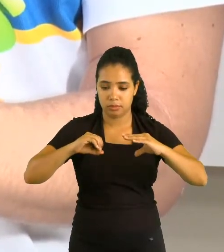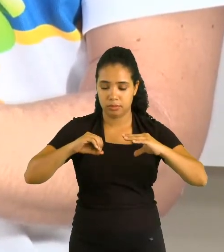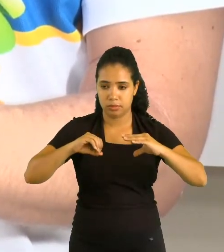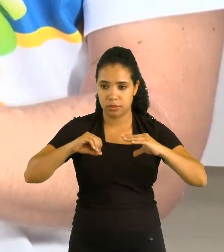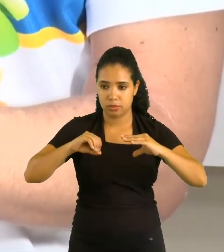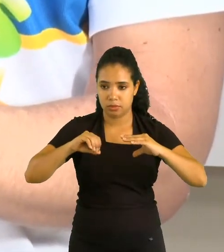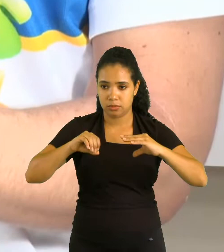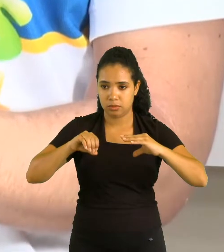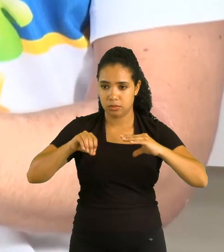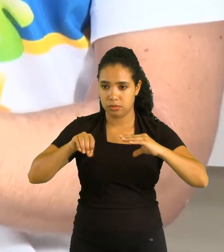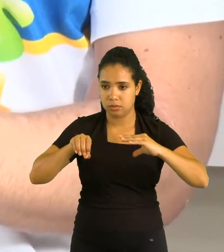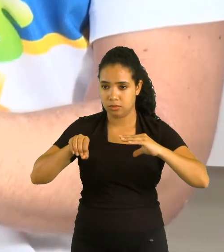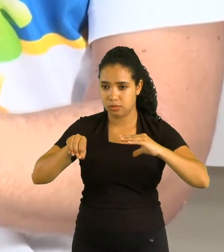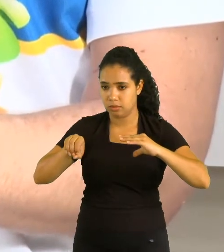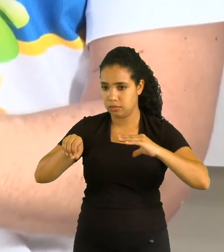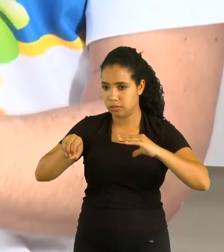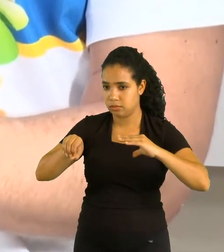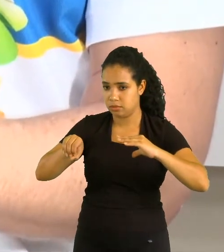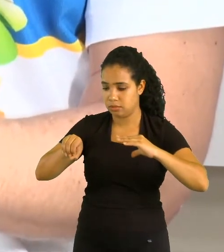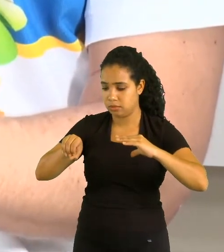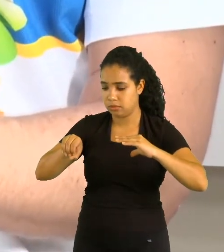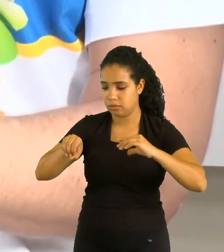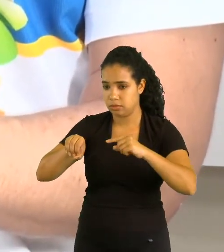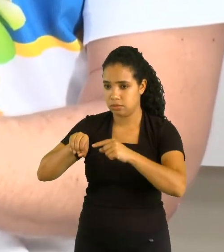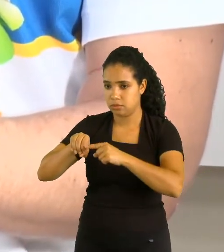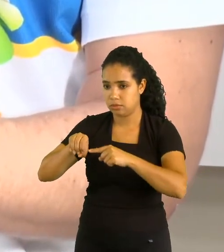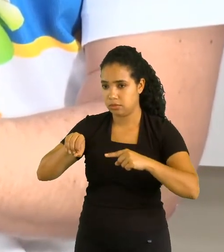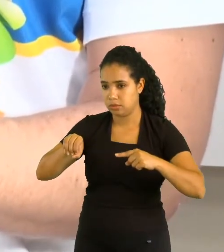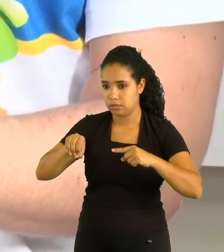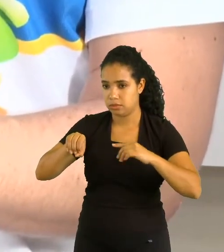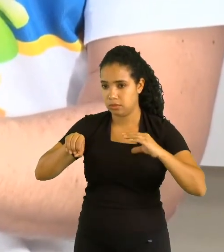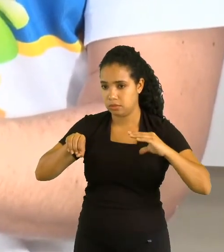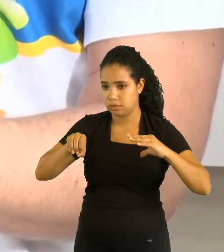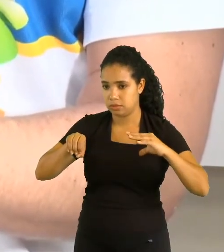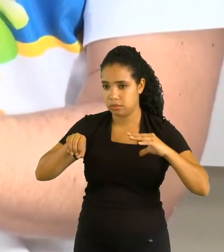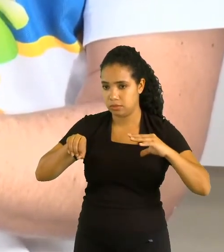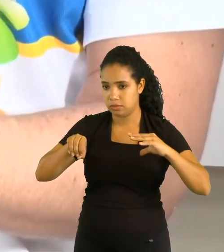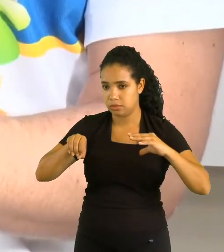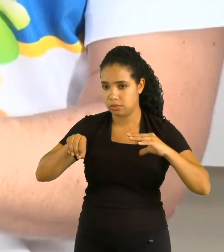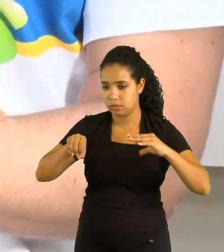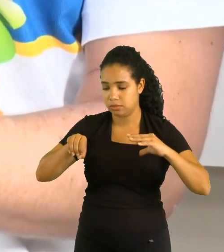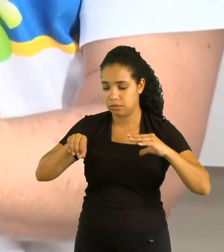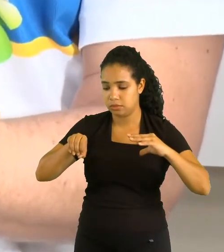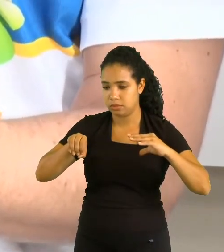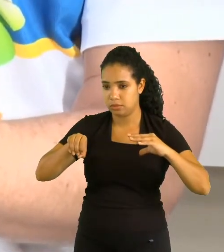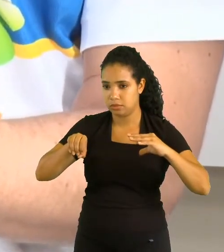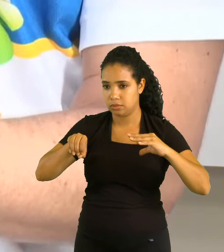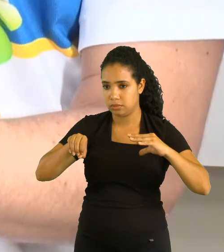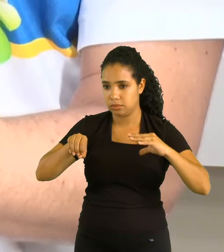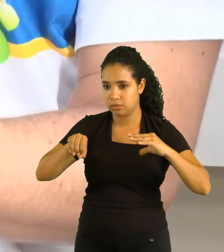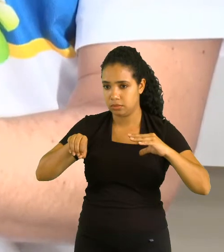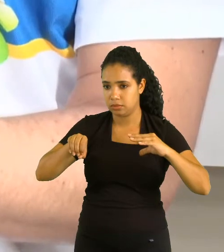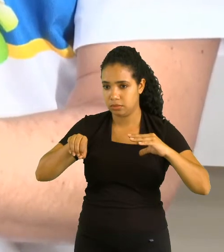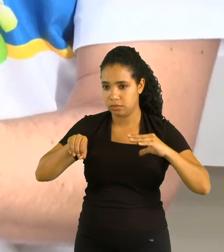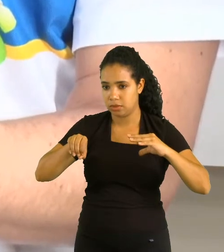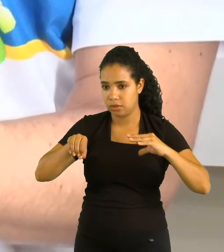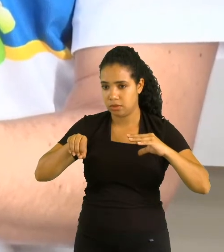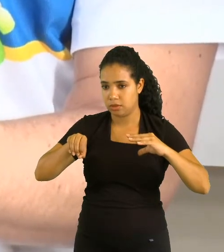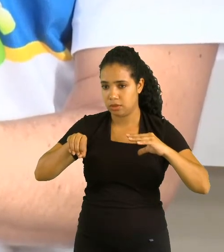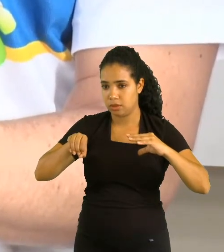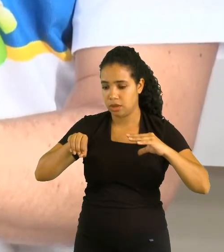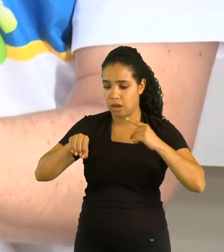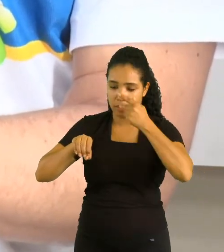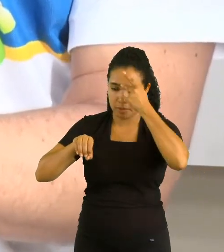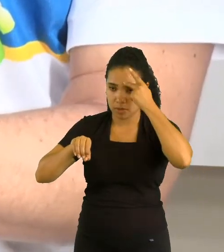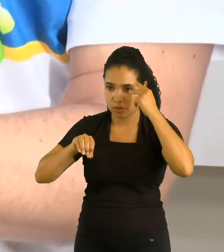da Terra, então vai projetar a sombra para este lado. E nesse local da Terra, quando uma pessoa estiver em pé